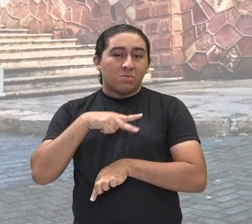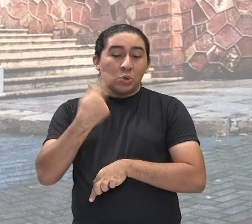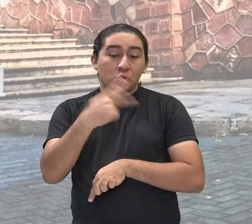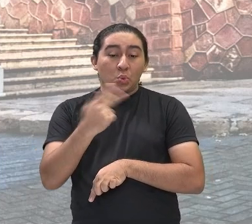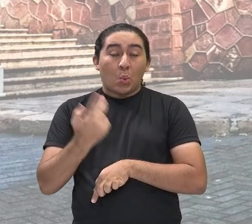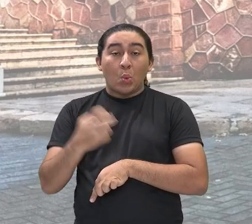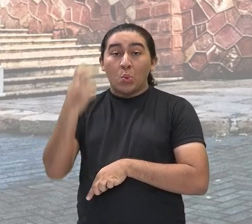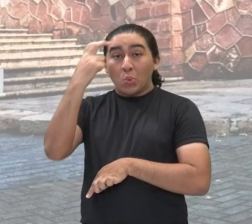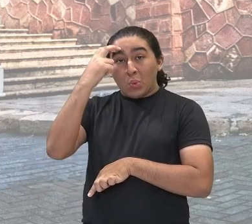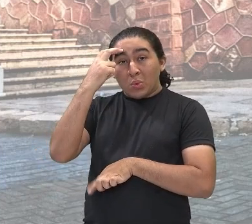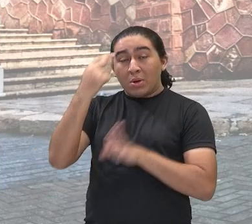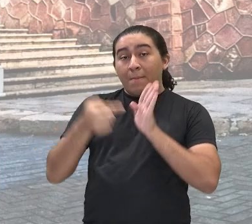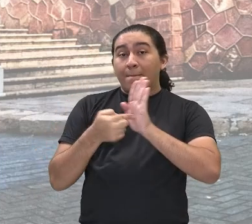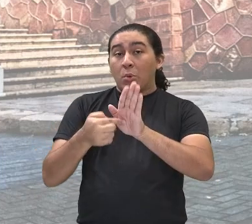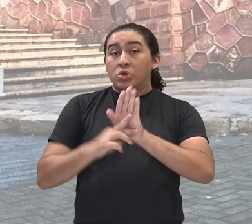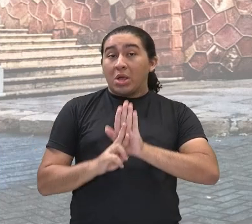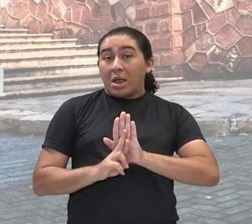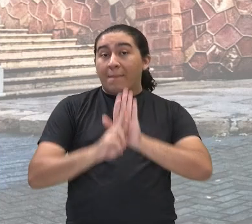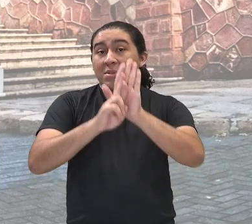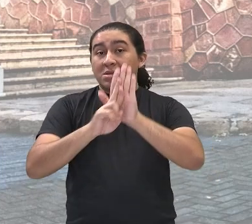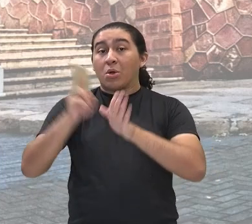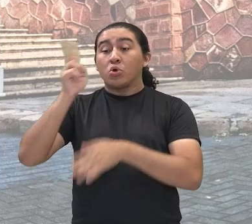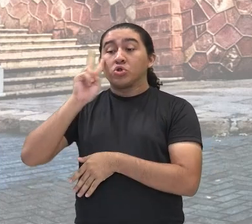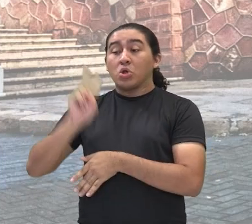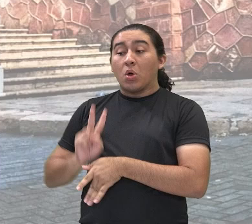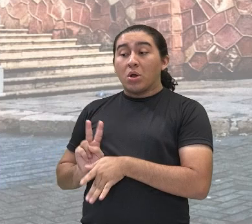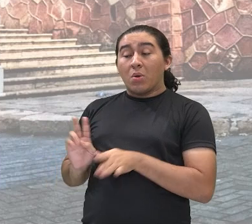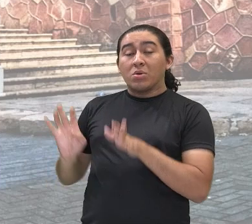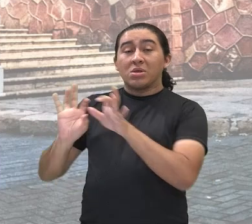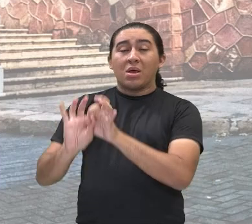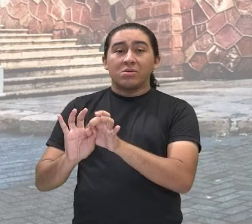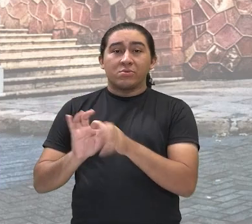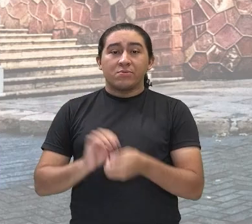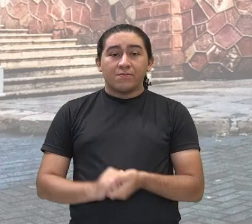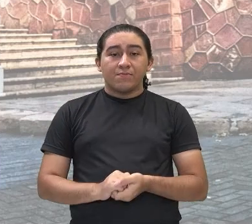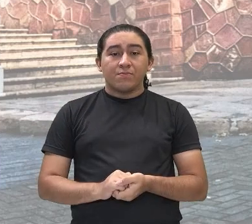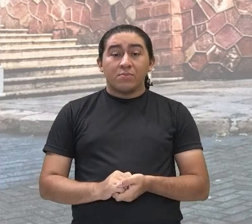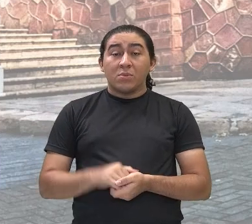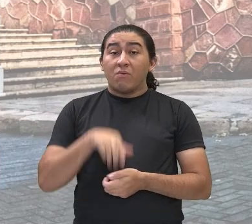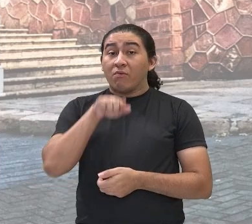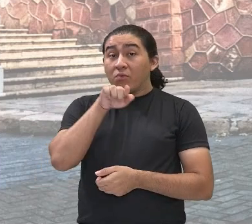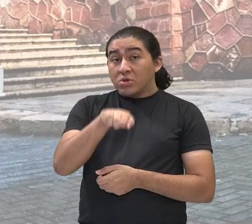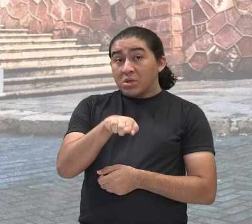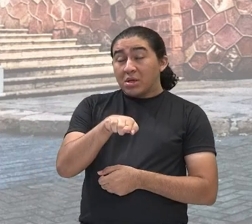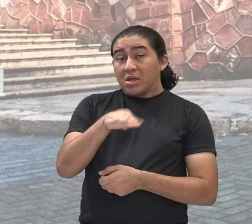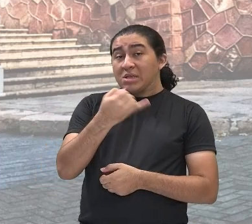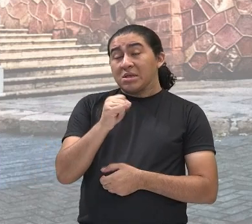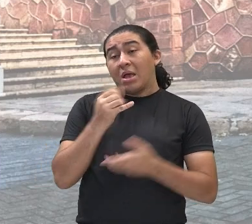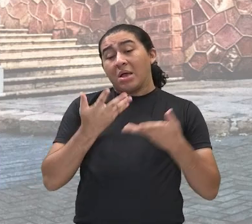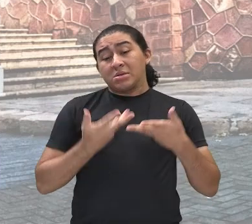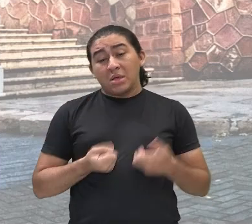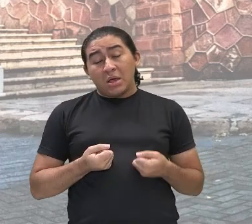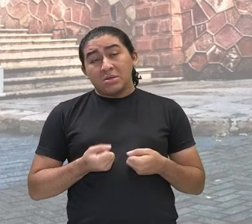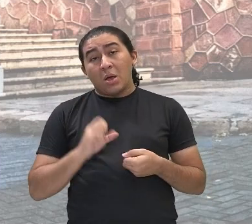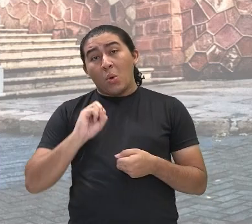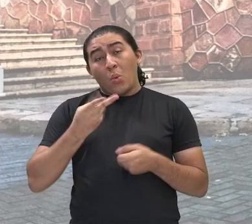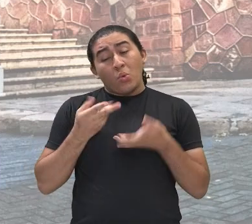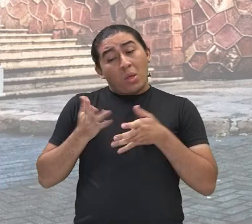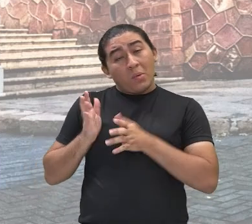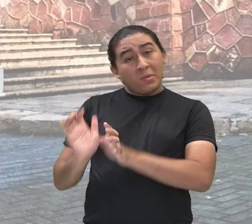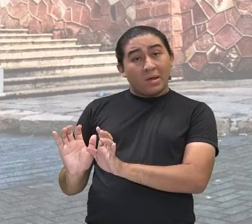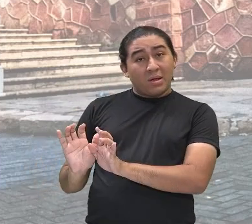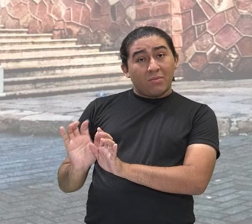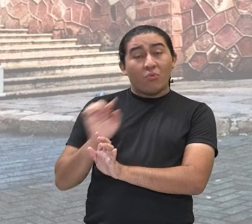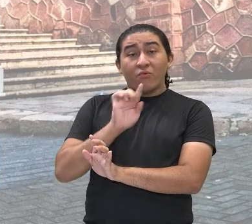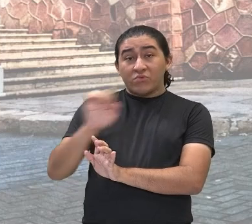Ele traz a representação histórica. Seja você aquele que aceita ou não, você está